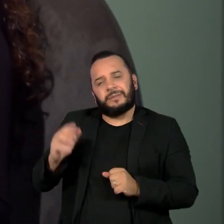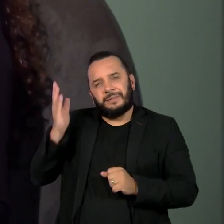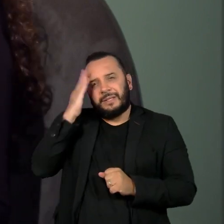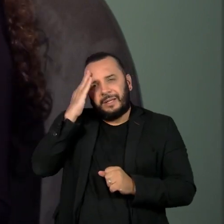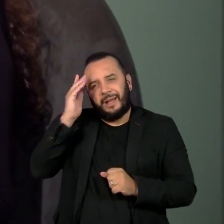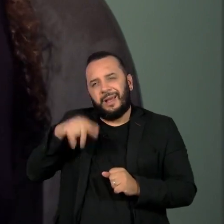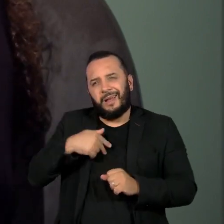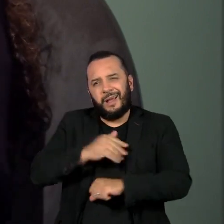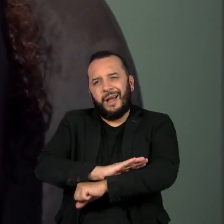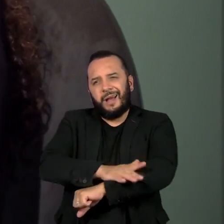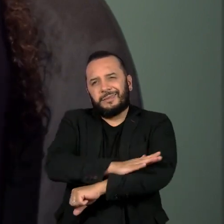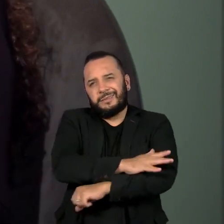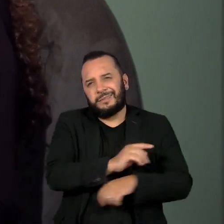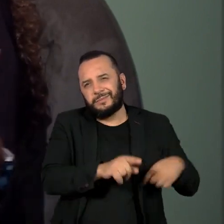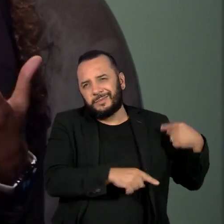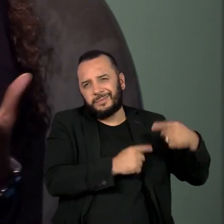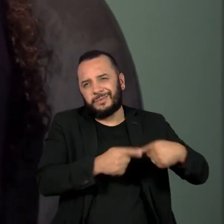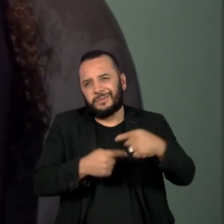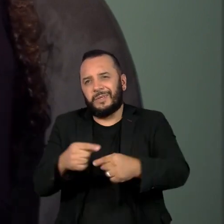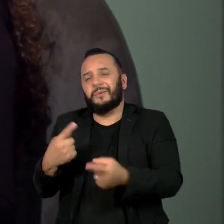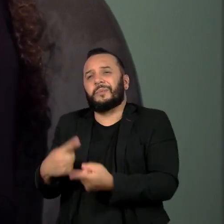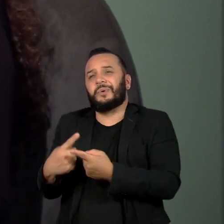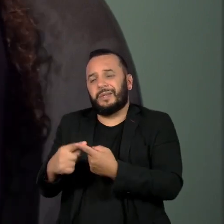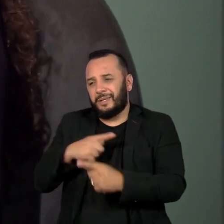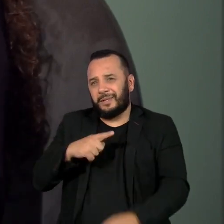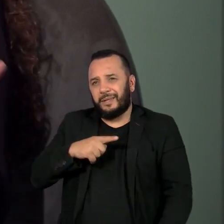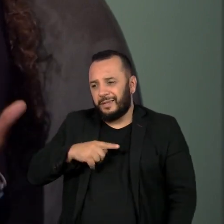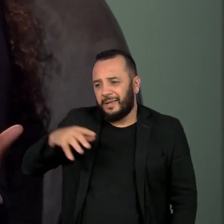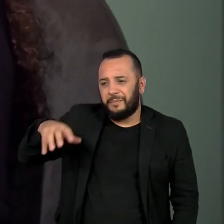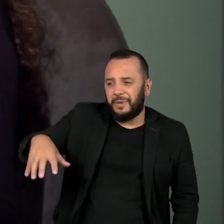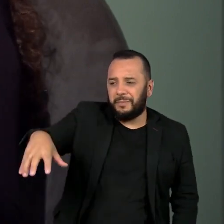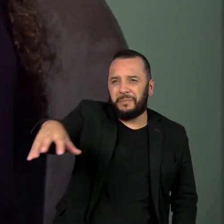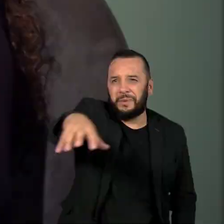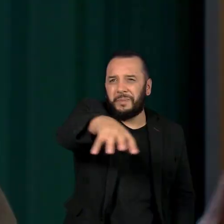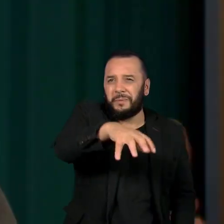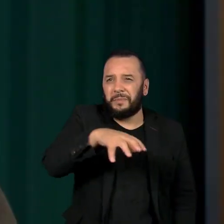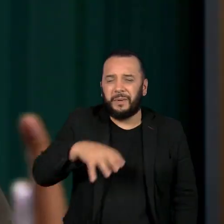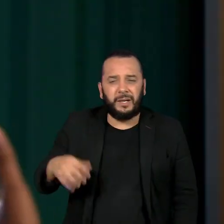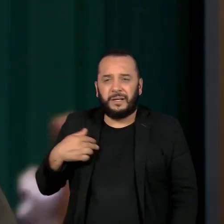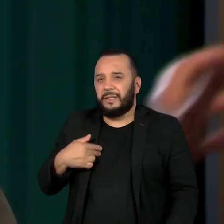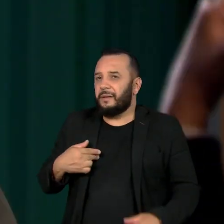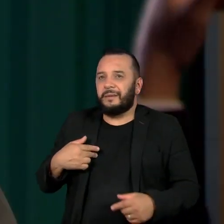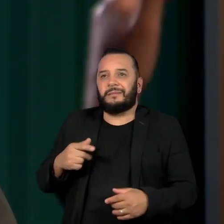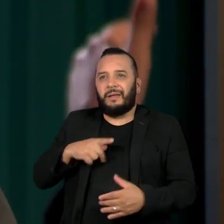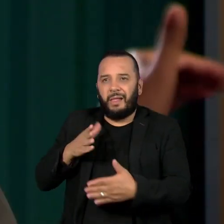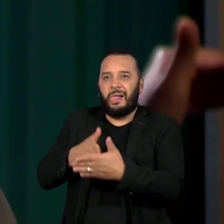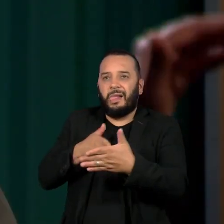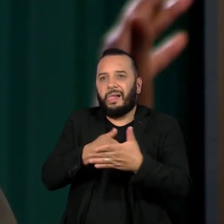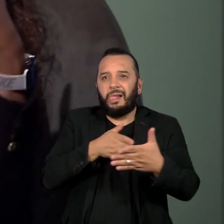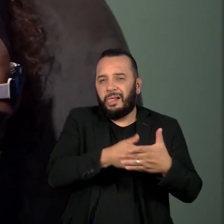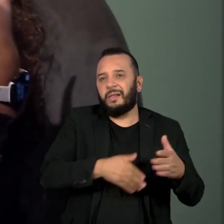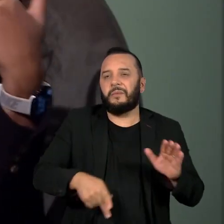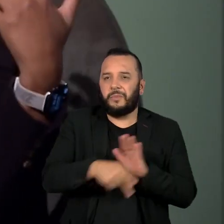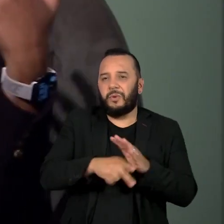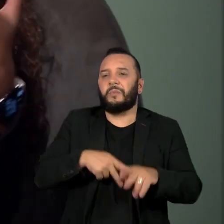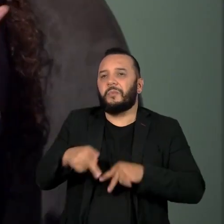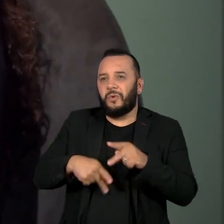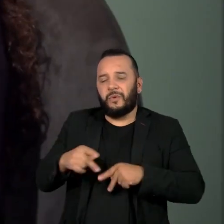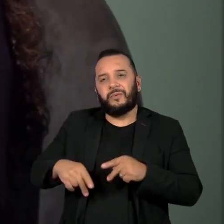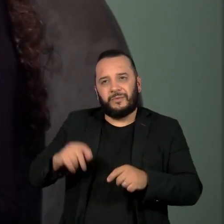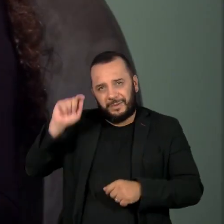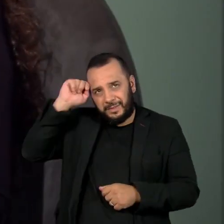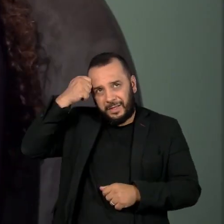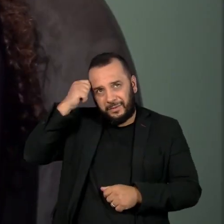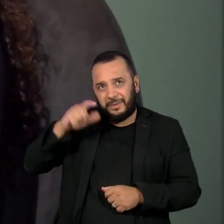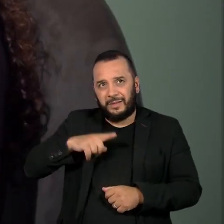estrutural, né, que é você ter as estruturas ali que não favorecem, né, que impõem barreiras e que tem uma raiz